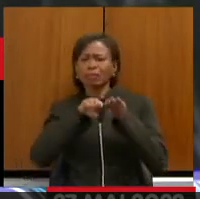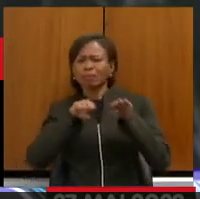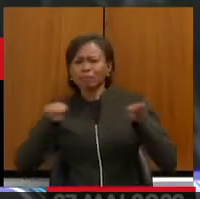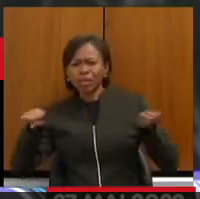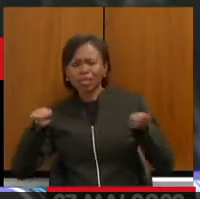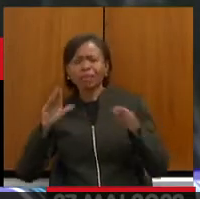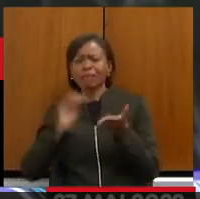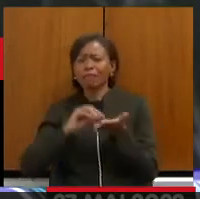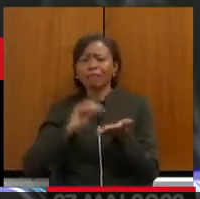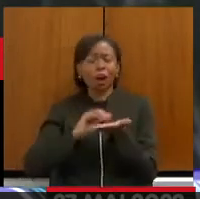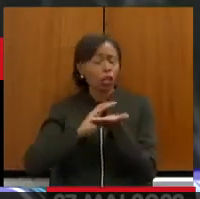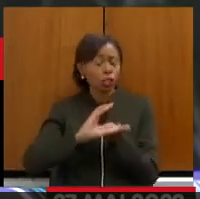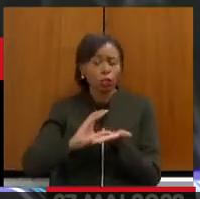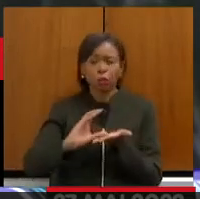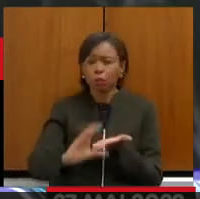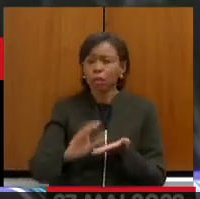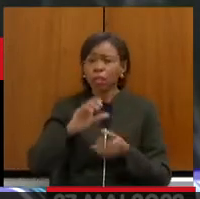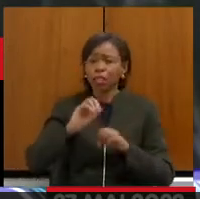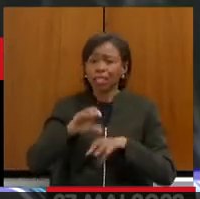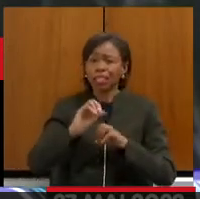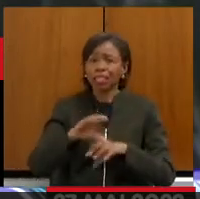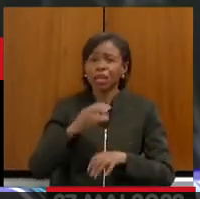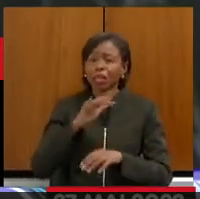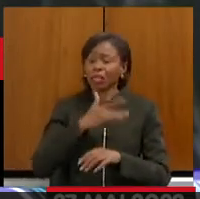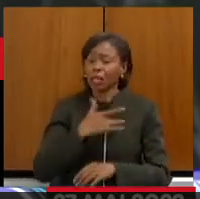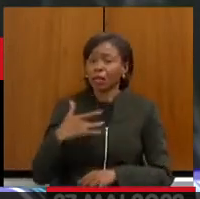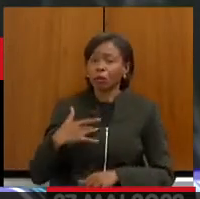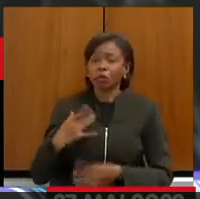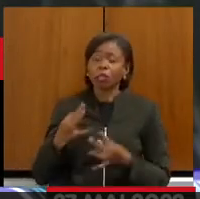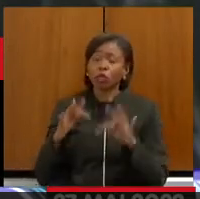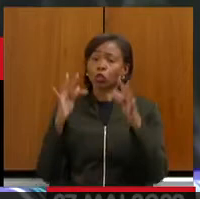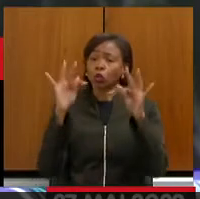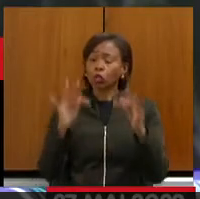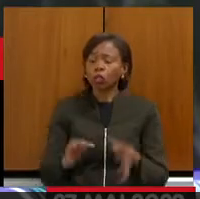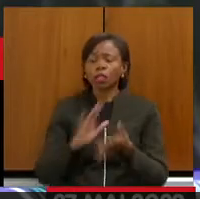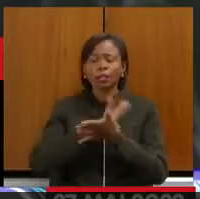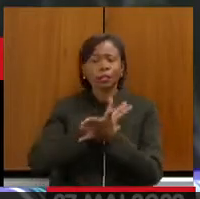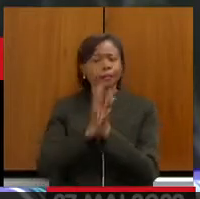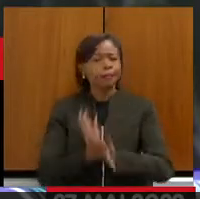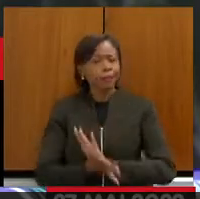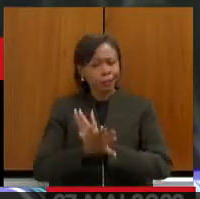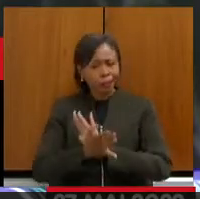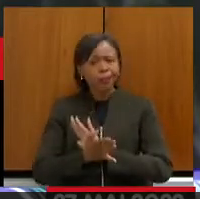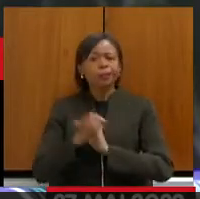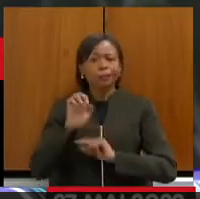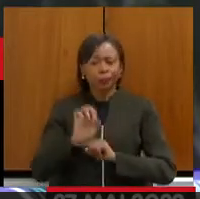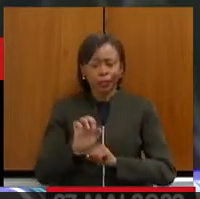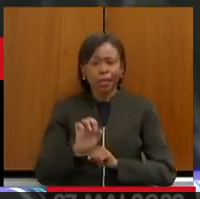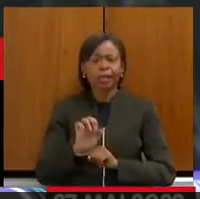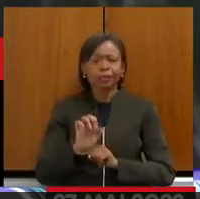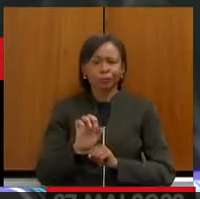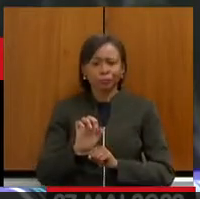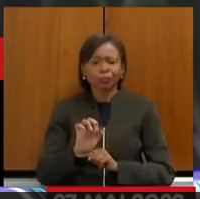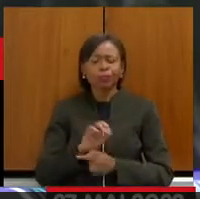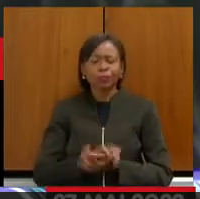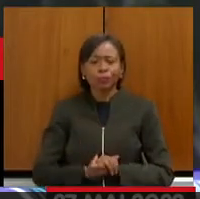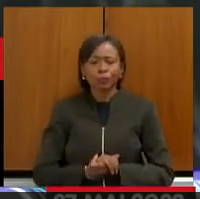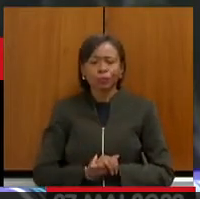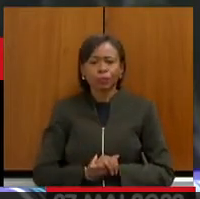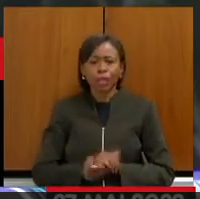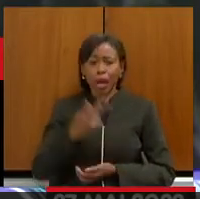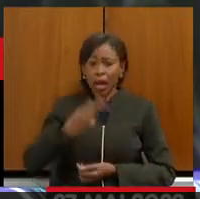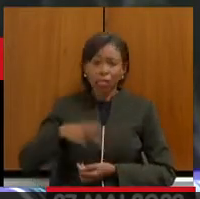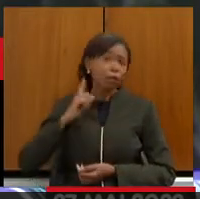Assistência Social Ciência e Tecnologia vem destruindo o estado EA soberania nacional e em Minas Gerais o